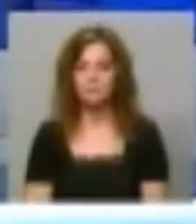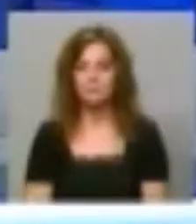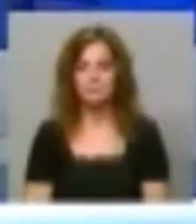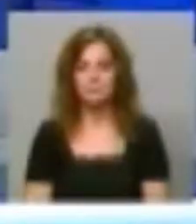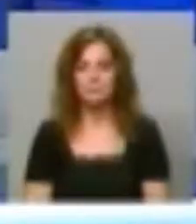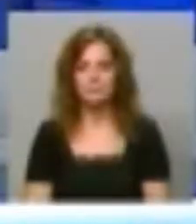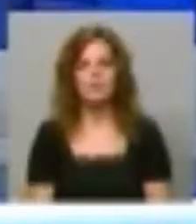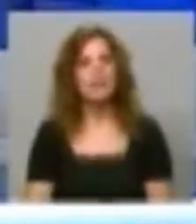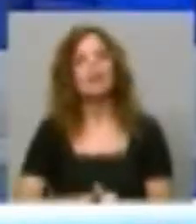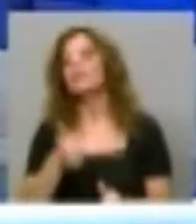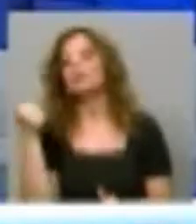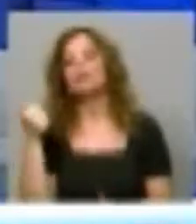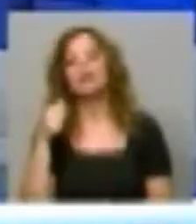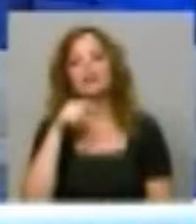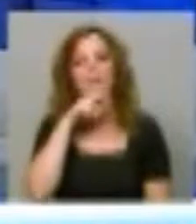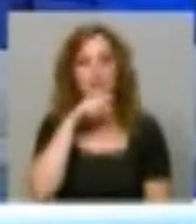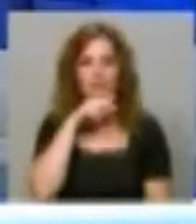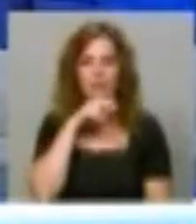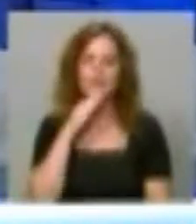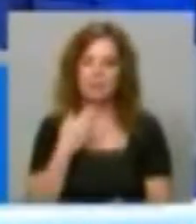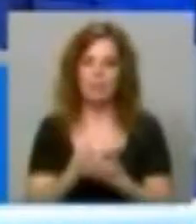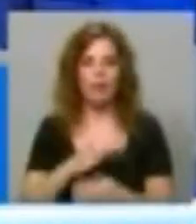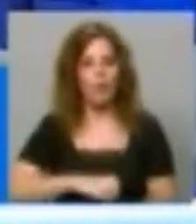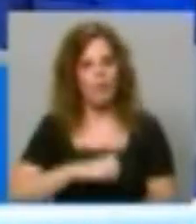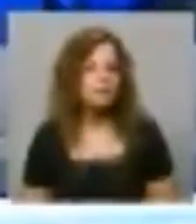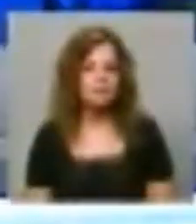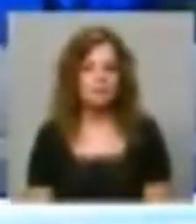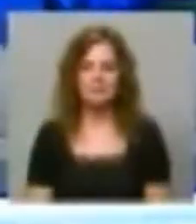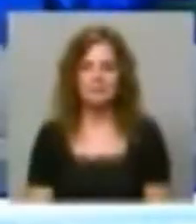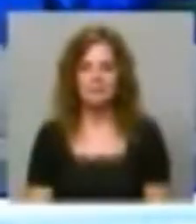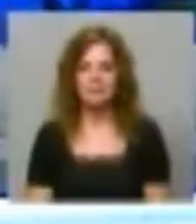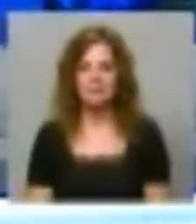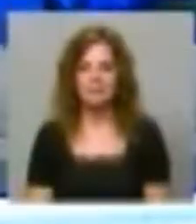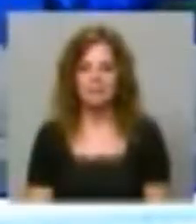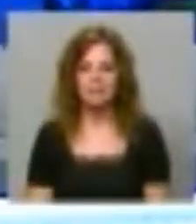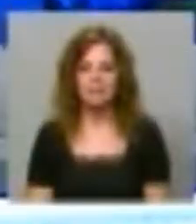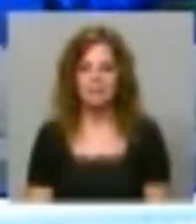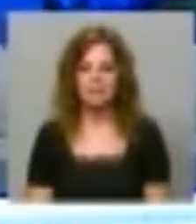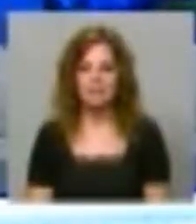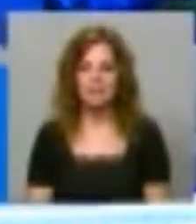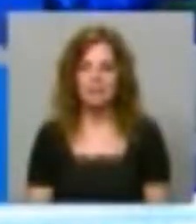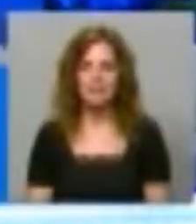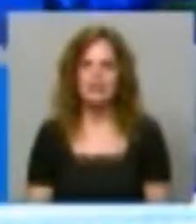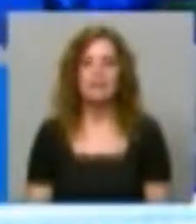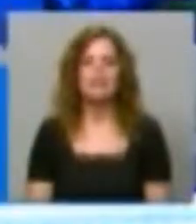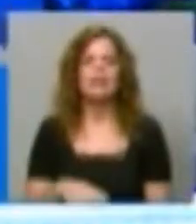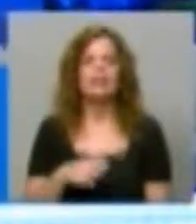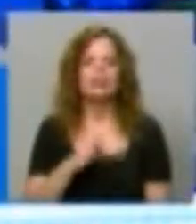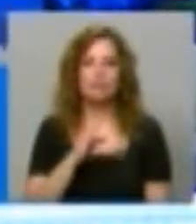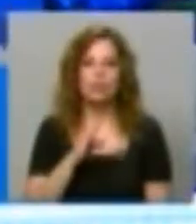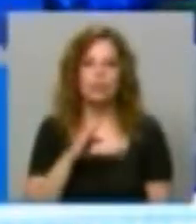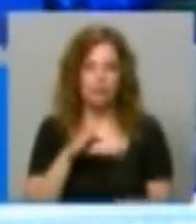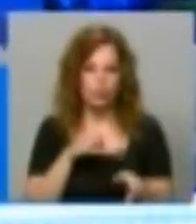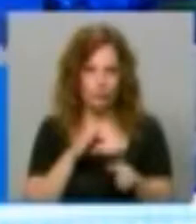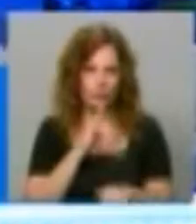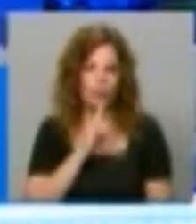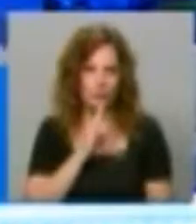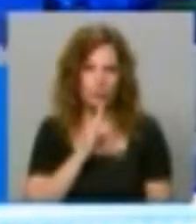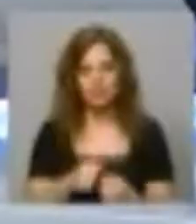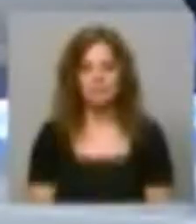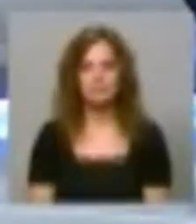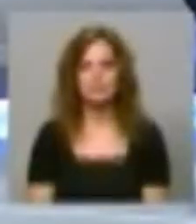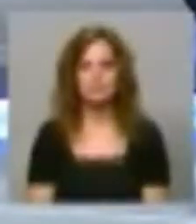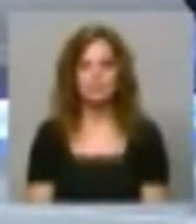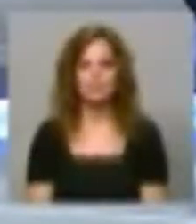a vitória de uma chapa transfor sou muita confiança dos adeptos ingleses vento gência o milan por 2 0 com dois gols de higuaín na terça fará os